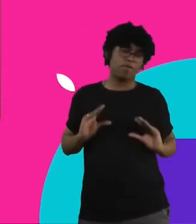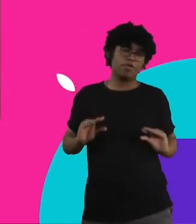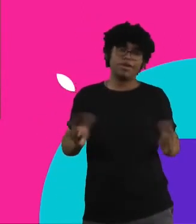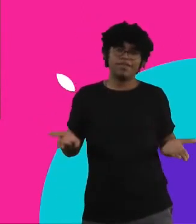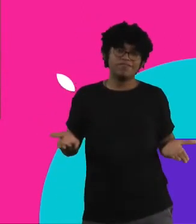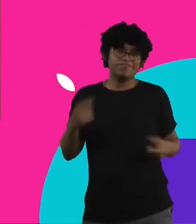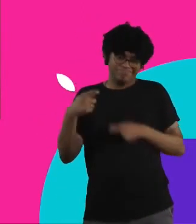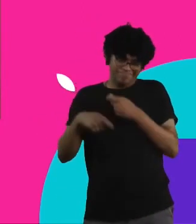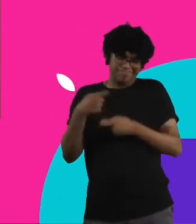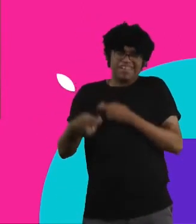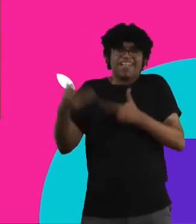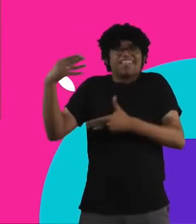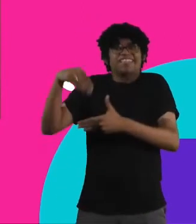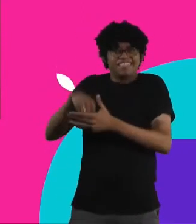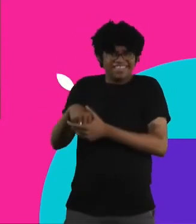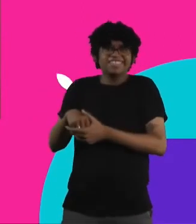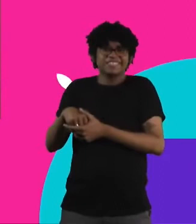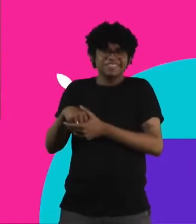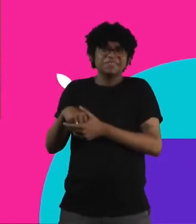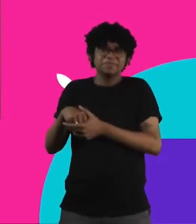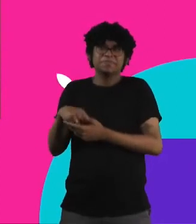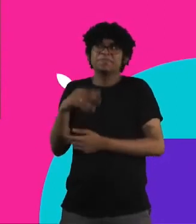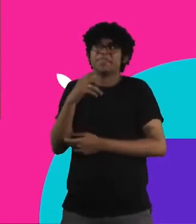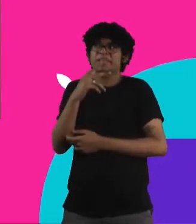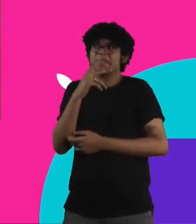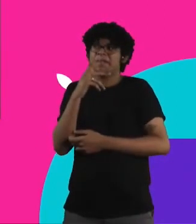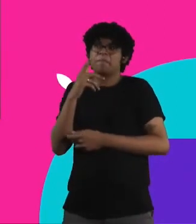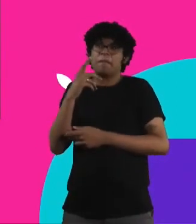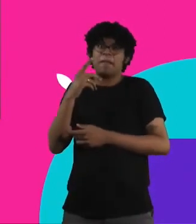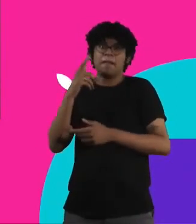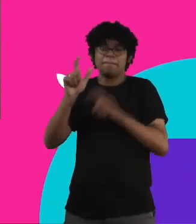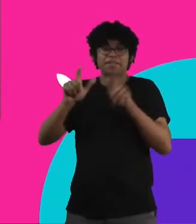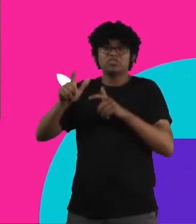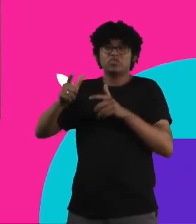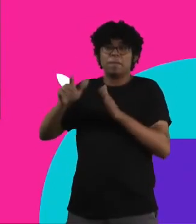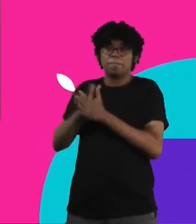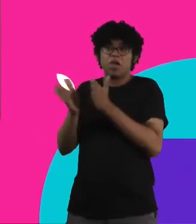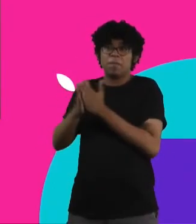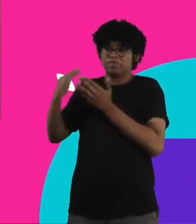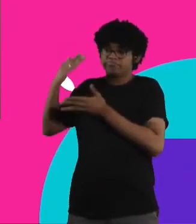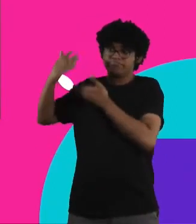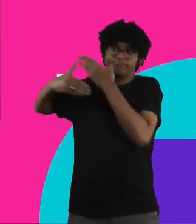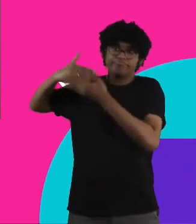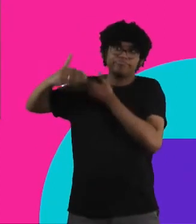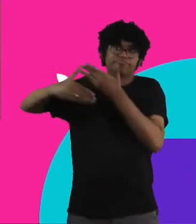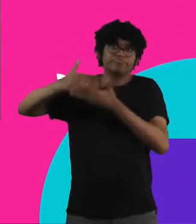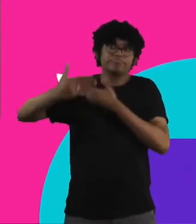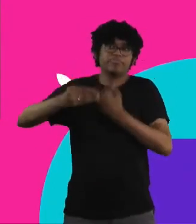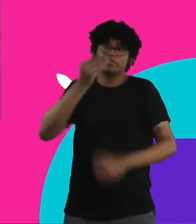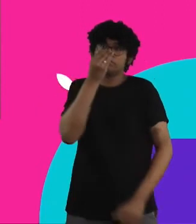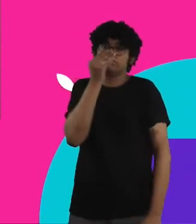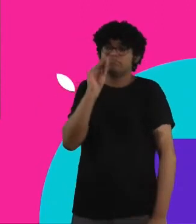mercado financeiro lidou com as pessoas de baixa renda durante anos. Durante anos, essas pessoas foram